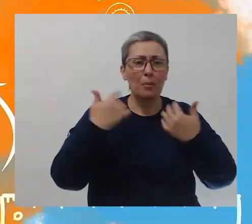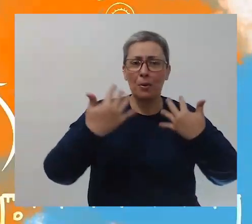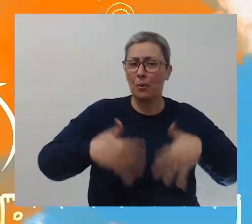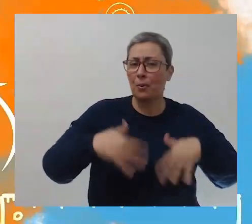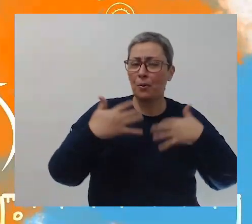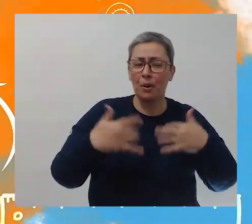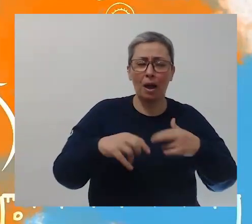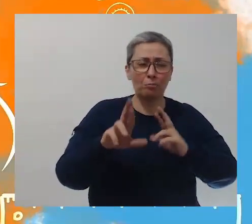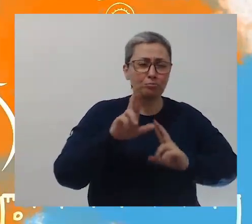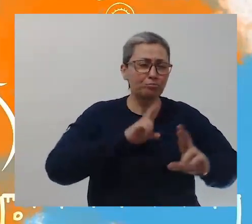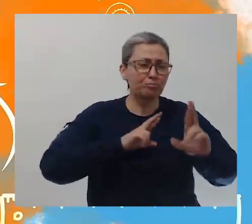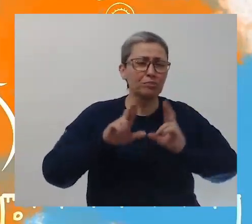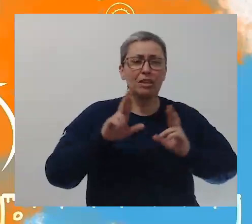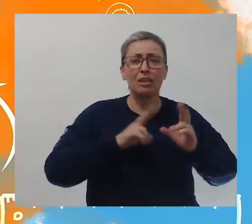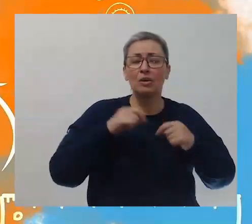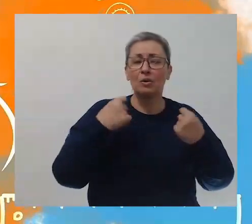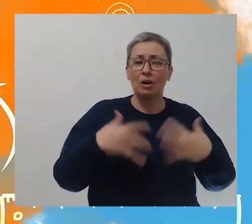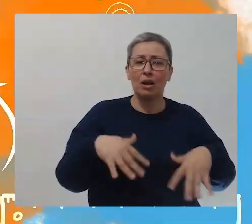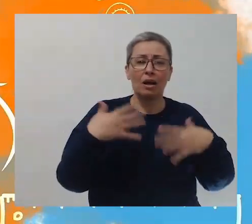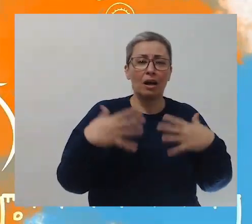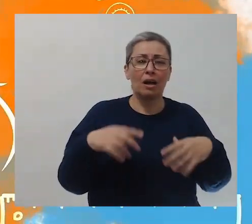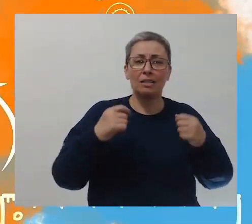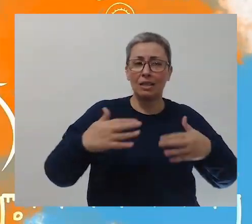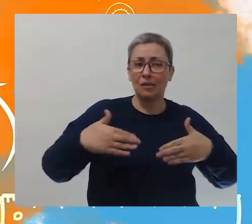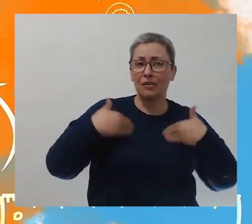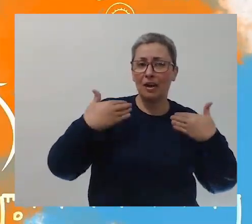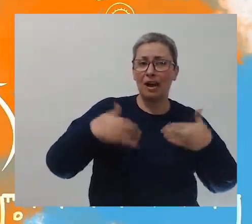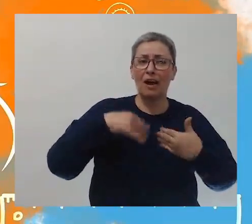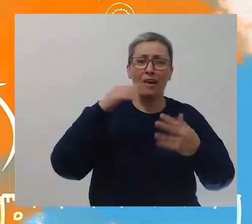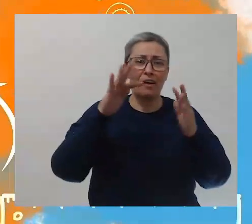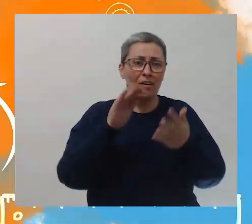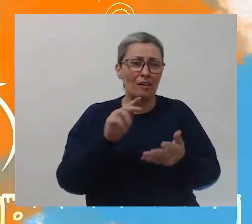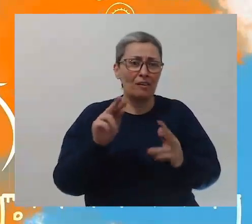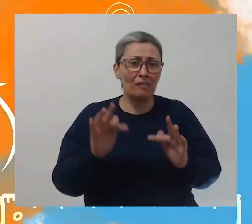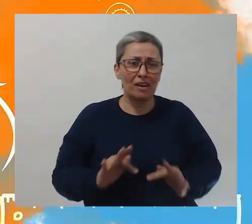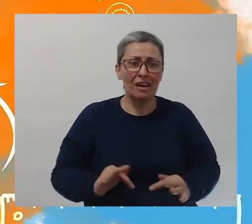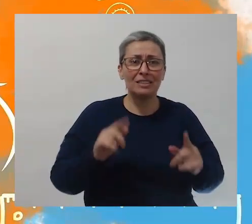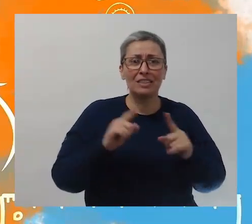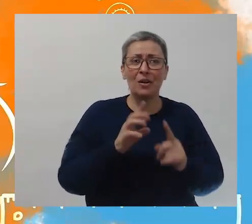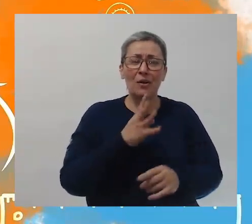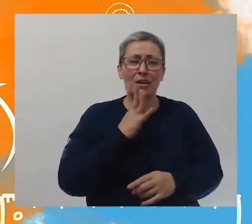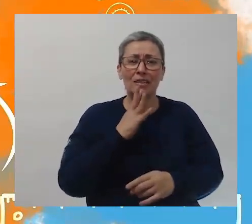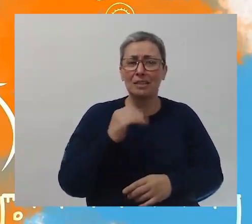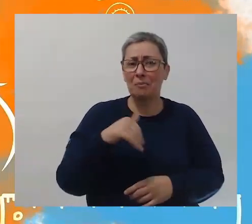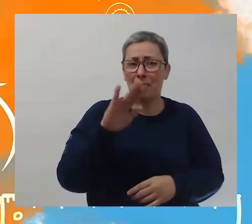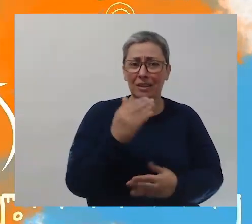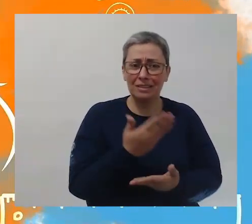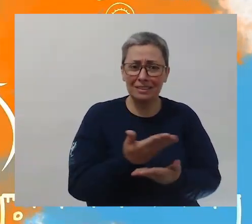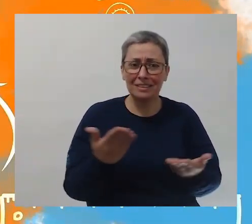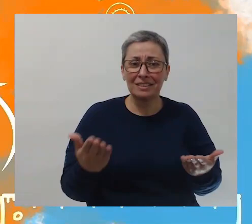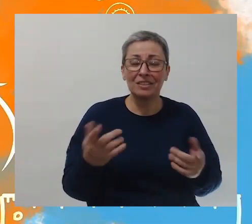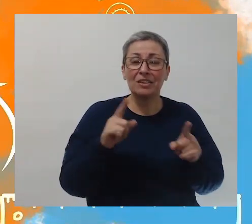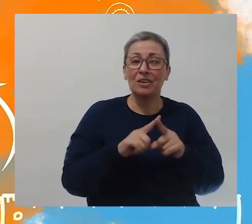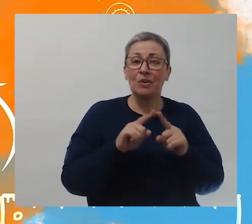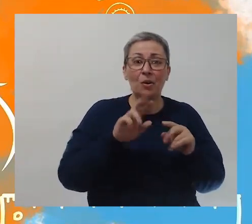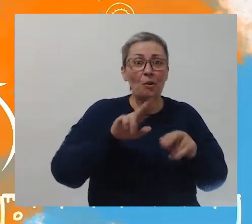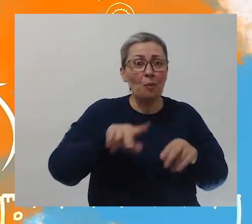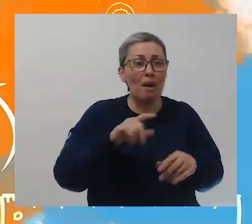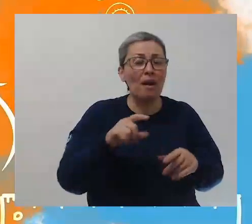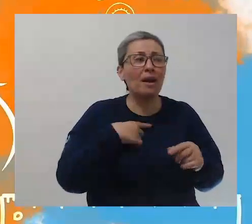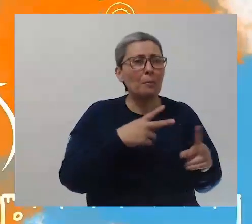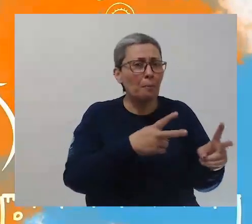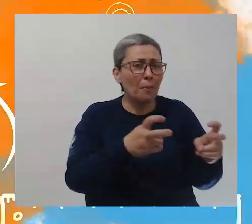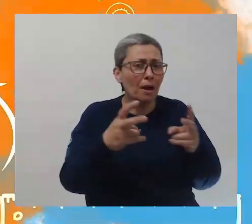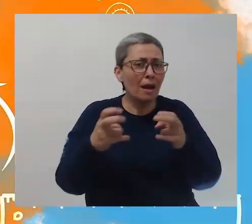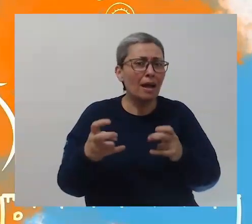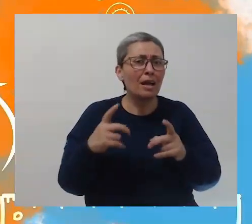Recebemos muitas devolutivas e ficamos very happy em conhecer um pouco mais sobre vocês. E não é